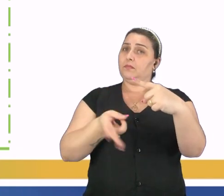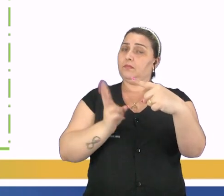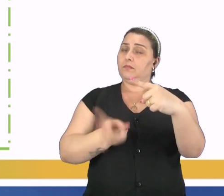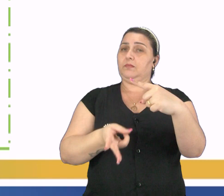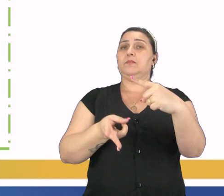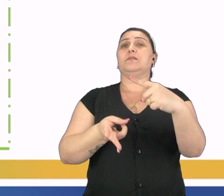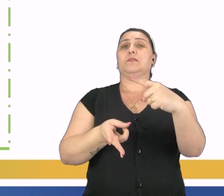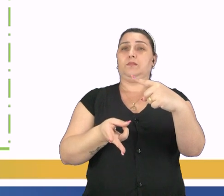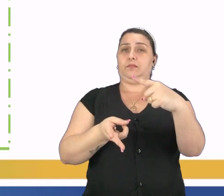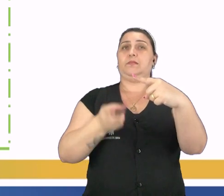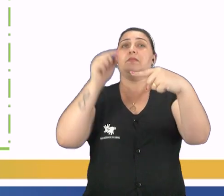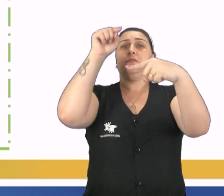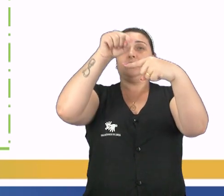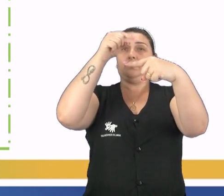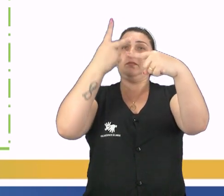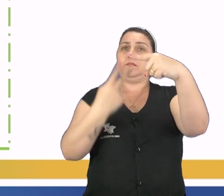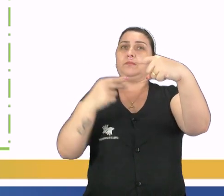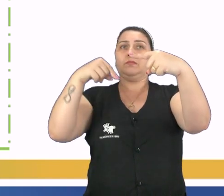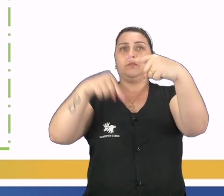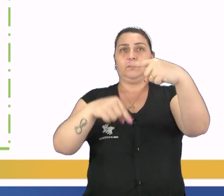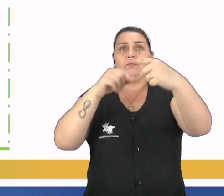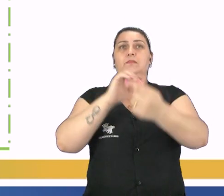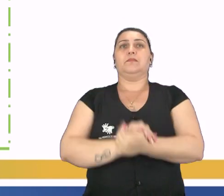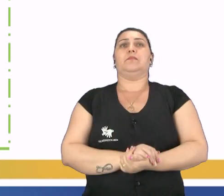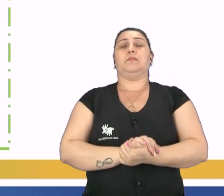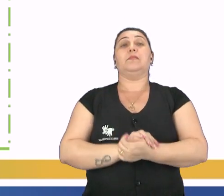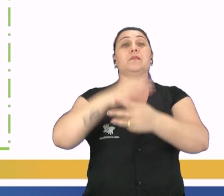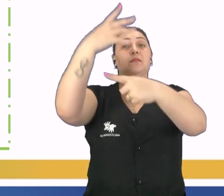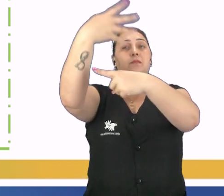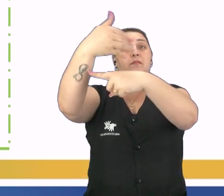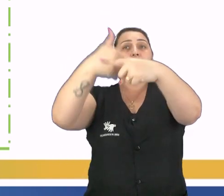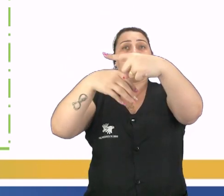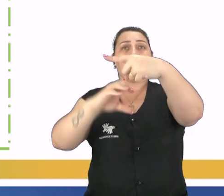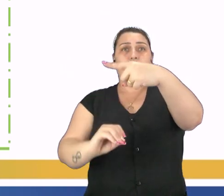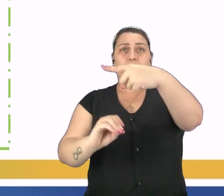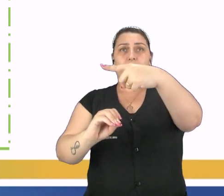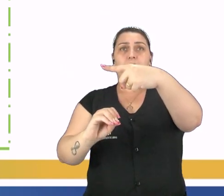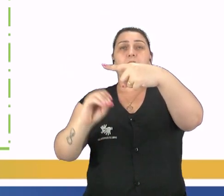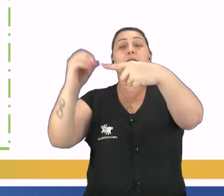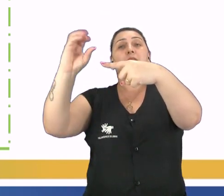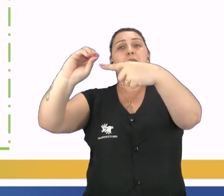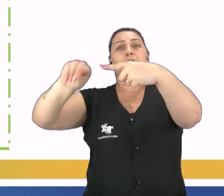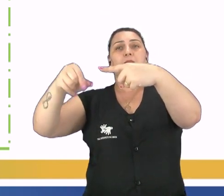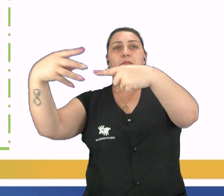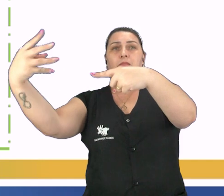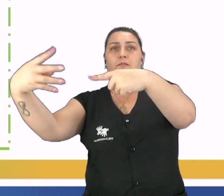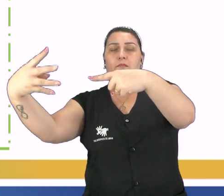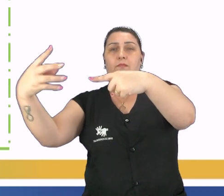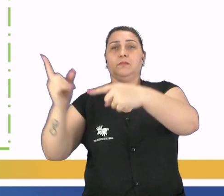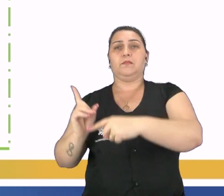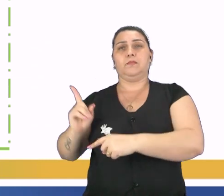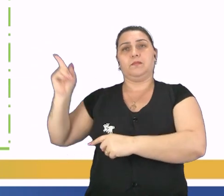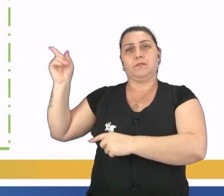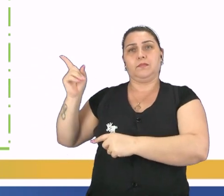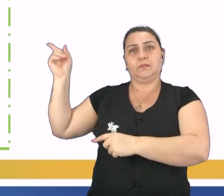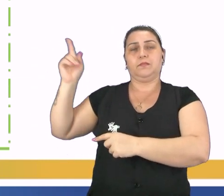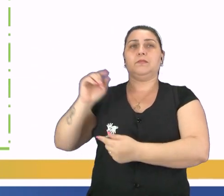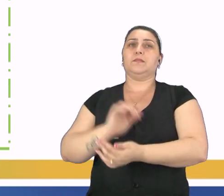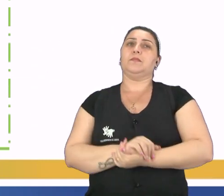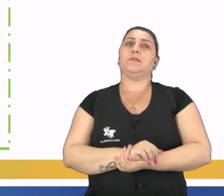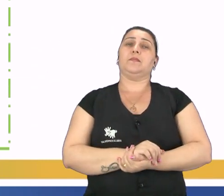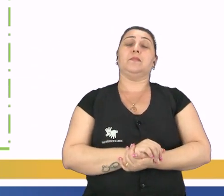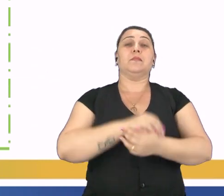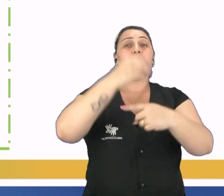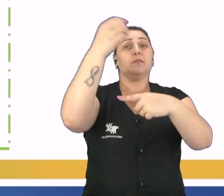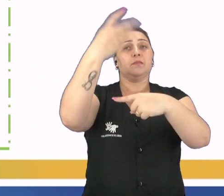tenho que fazer com o denominador também. E aí está as maneiras de escrever. A mesma coisa para 3/4.